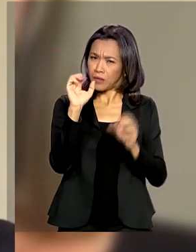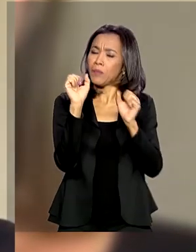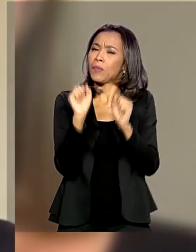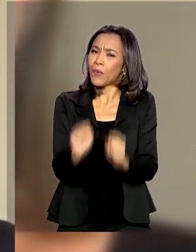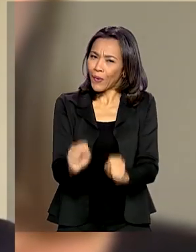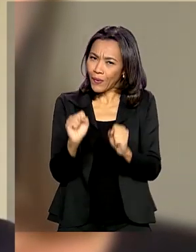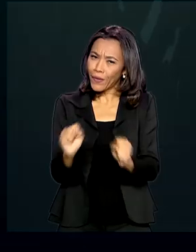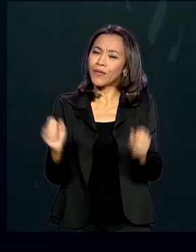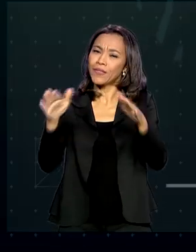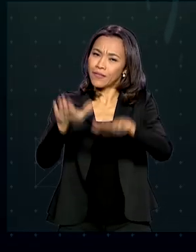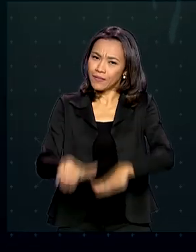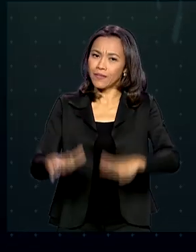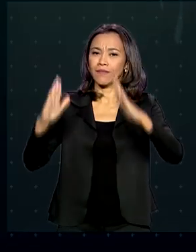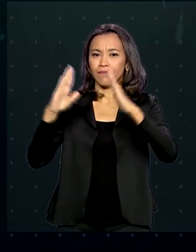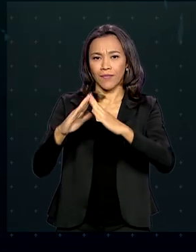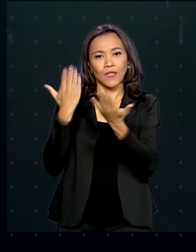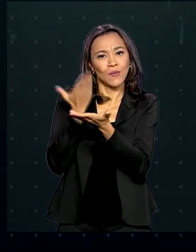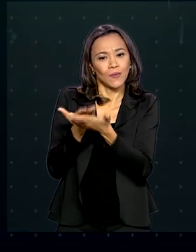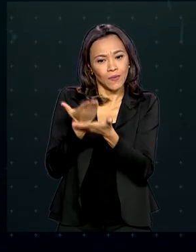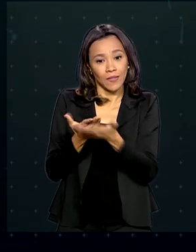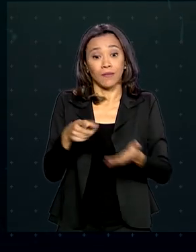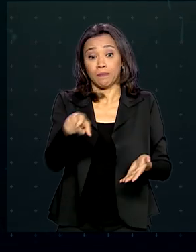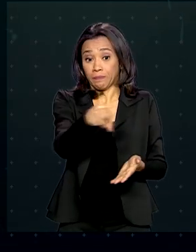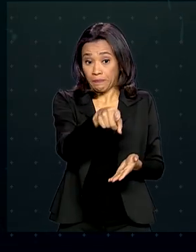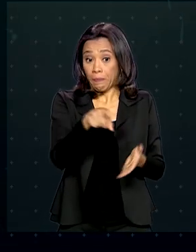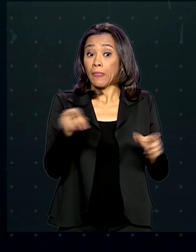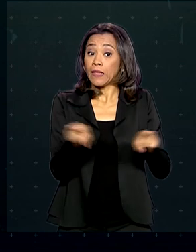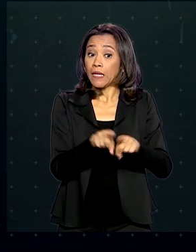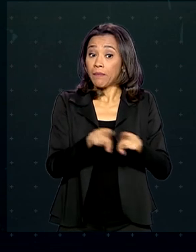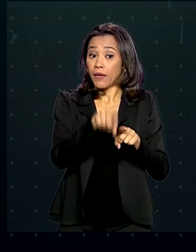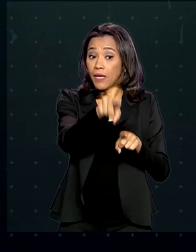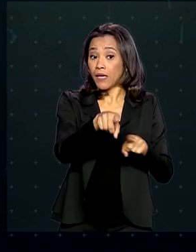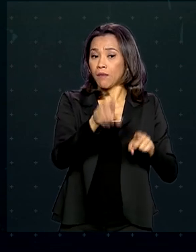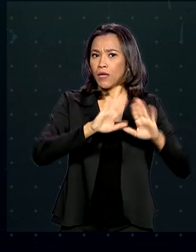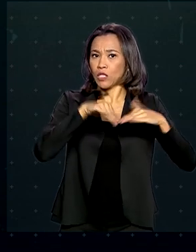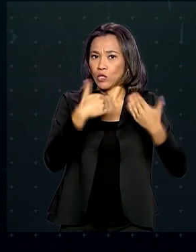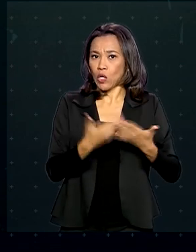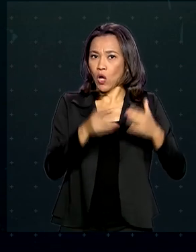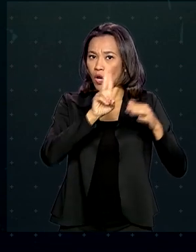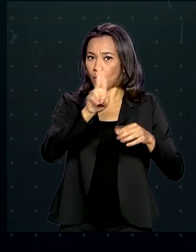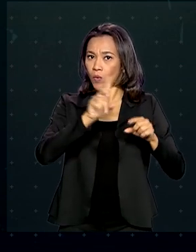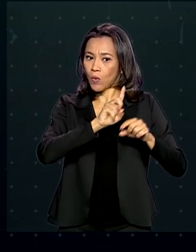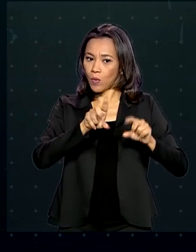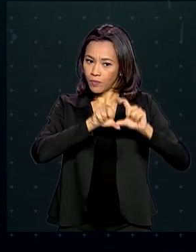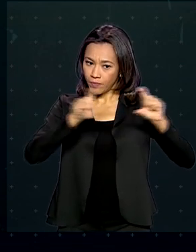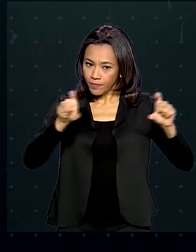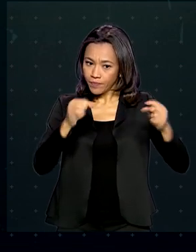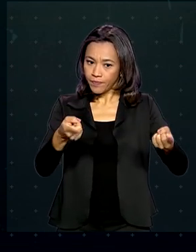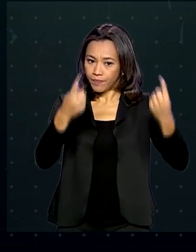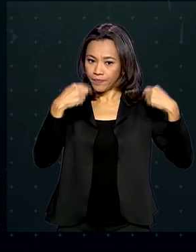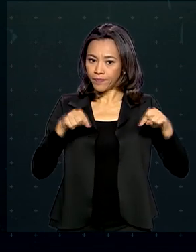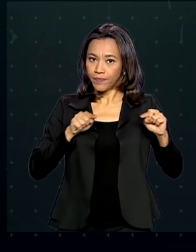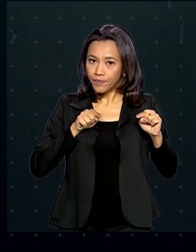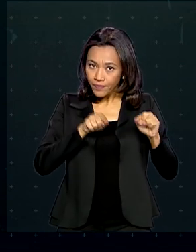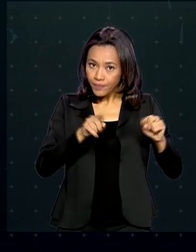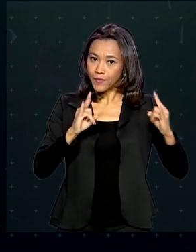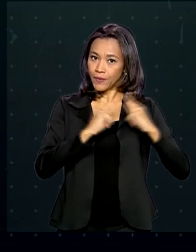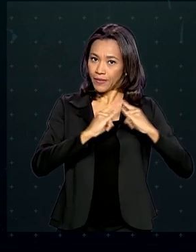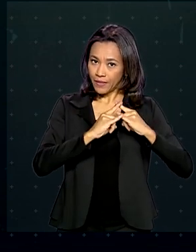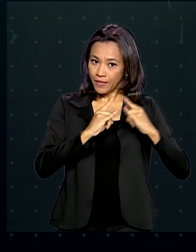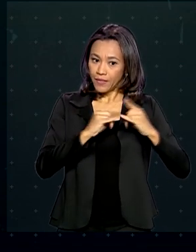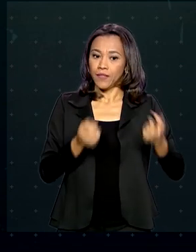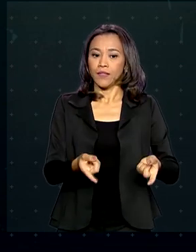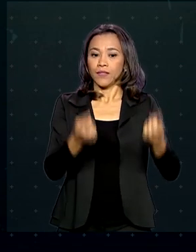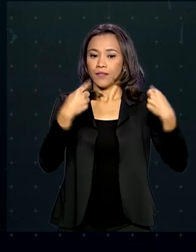sem sair de casa. A medida vale também para o Colégio Pedro II, Instituto Nacional de Educação de Surdos,